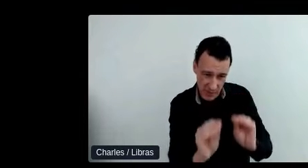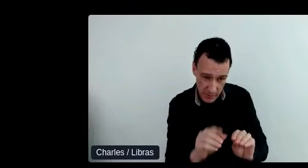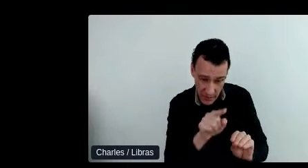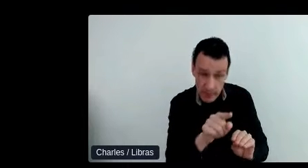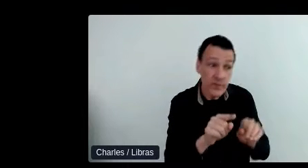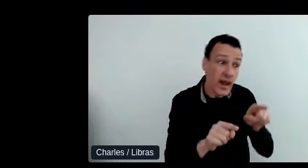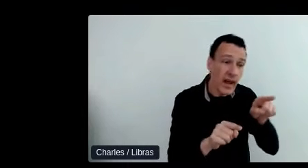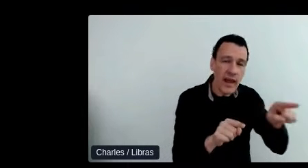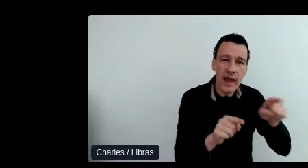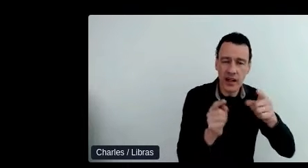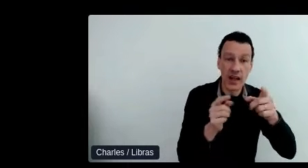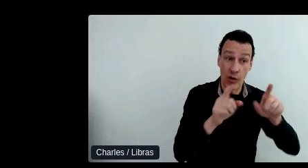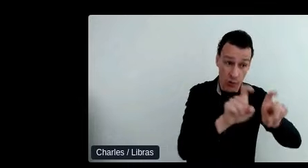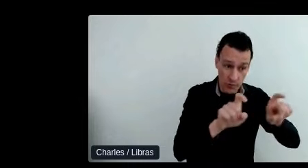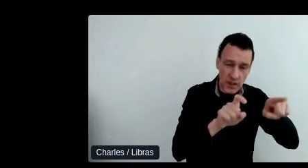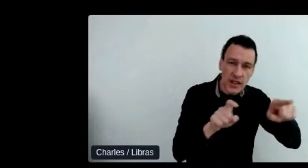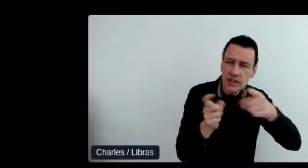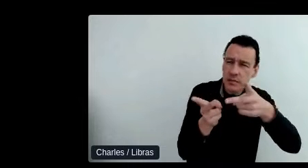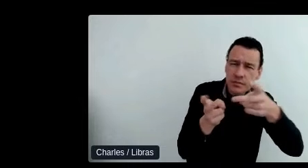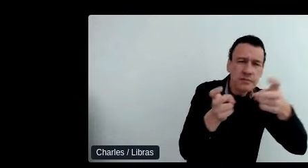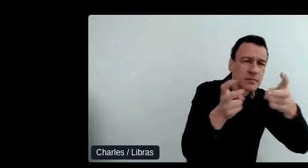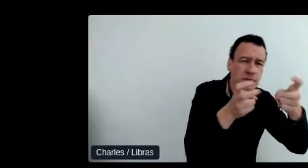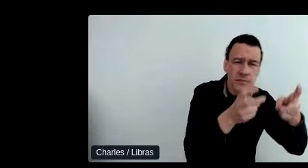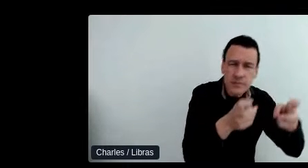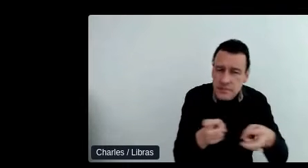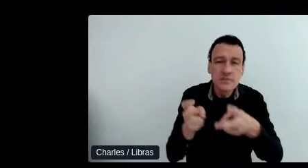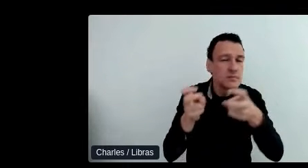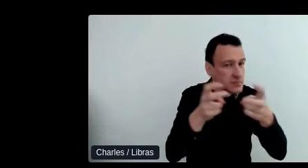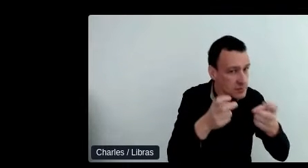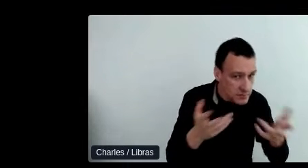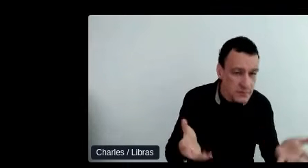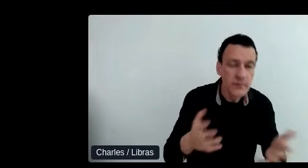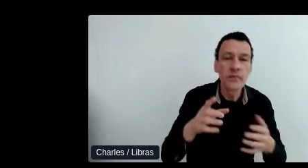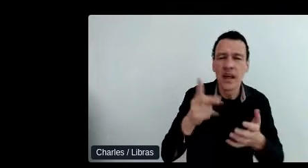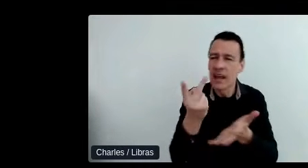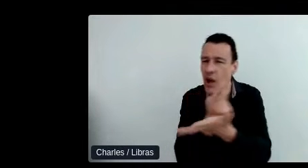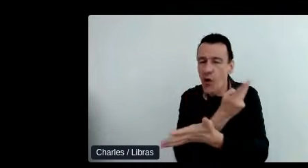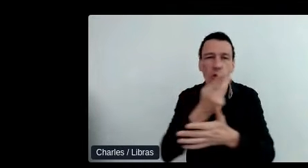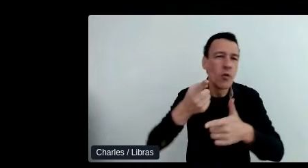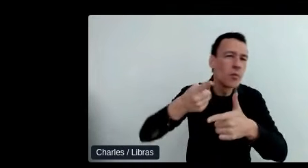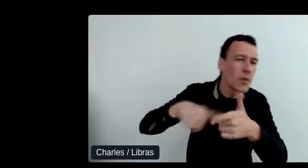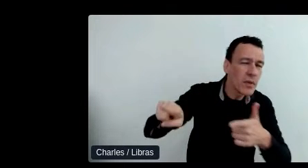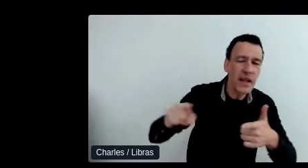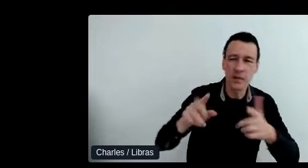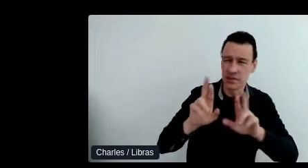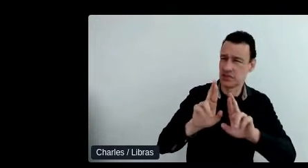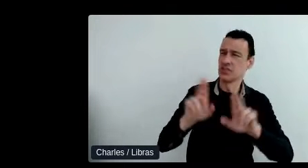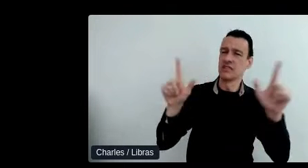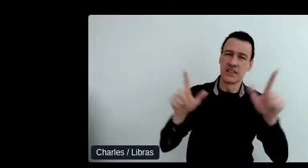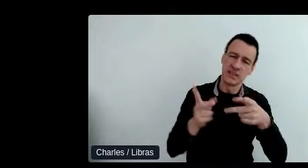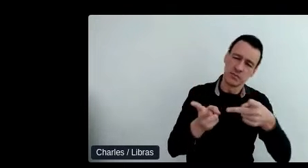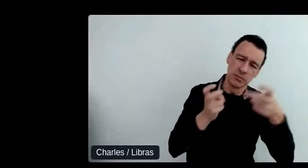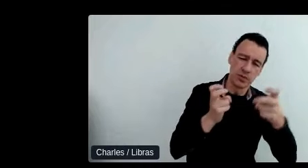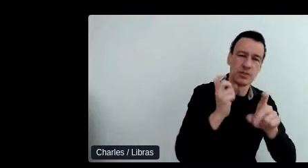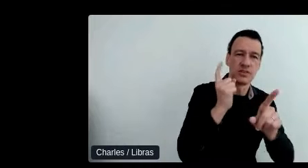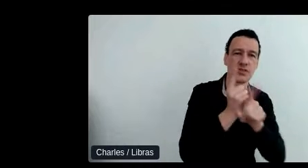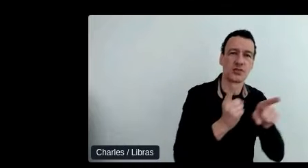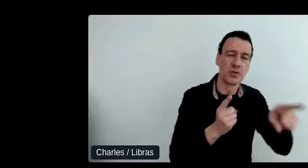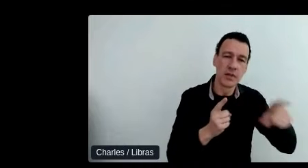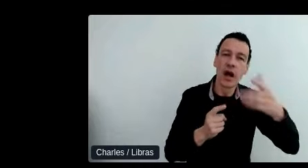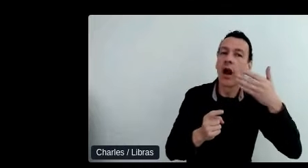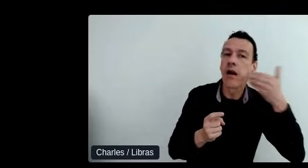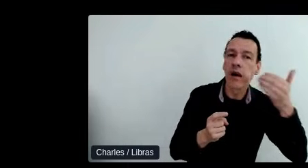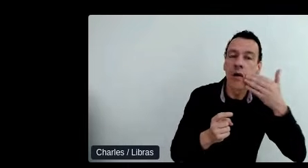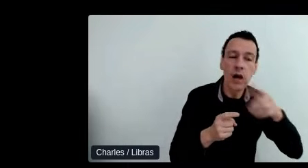dados. A detecção de anomalia é a capacidade de detectar um erro ou alguma atividade incomum. Ela também está